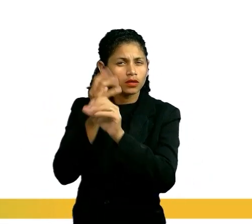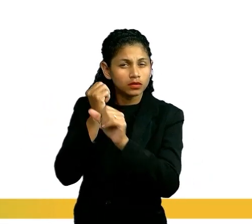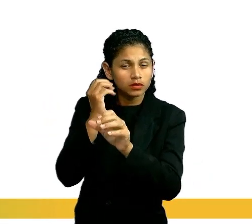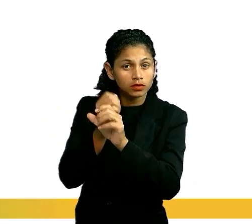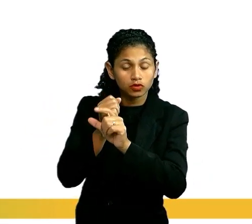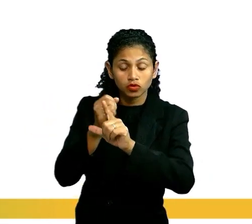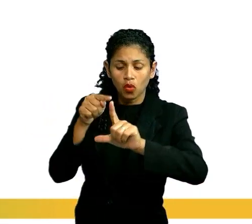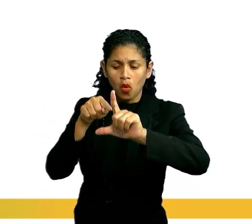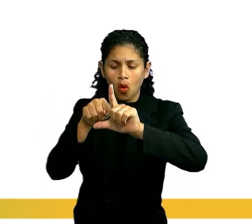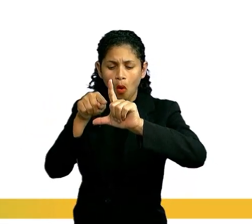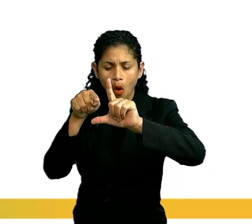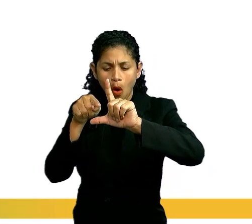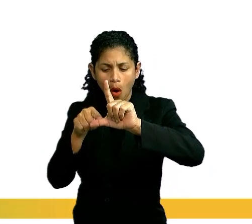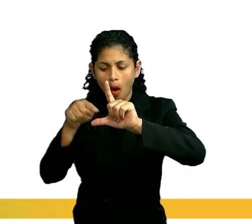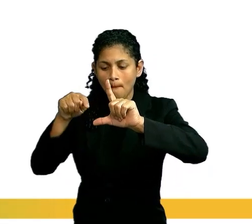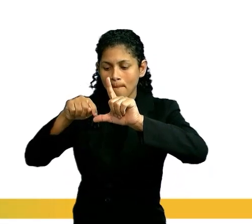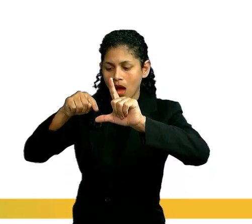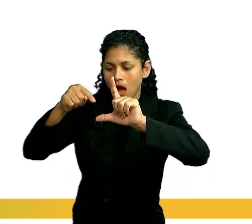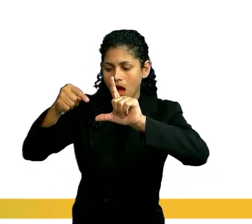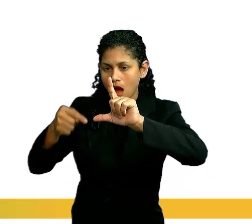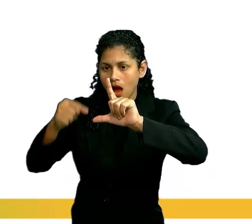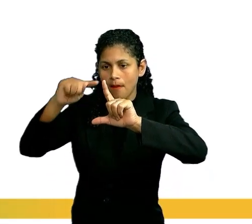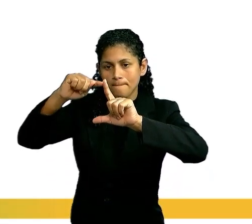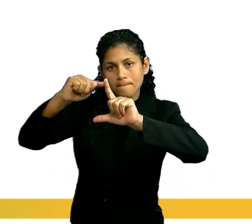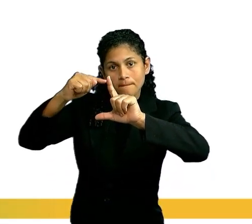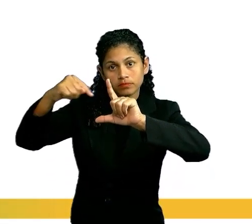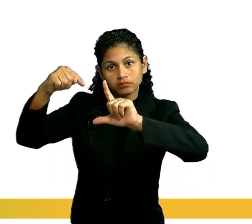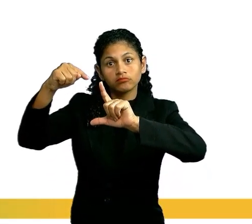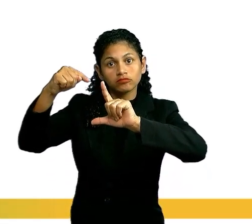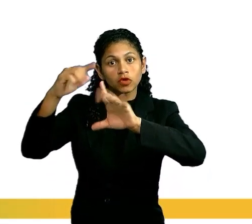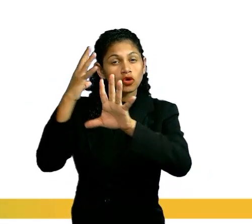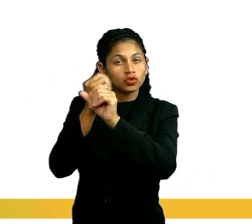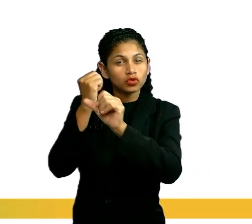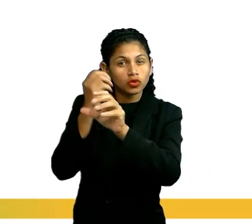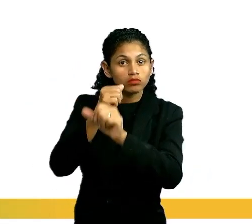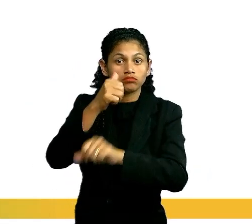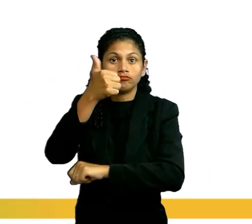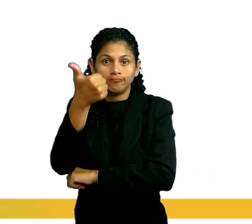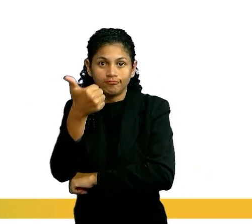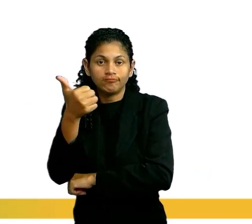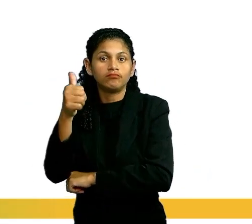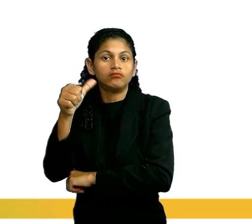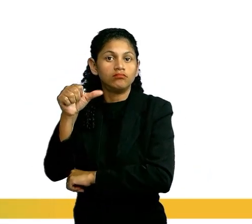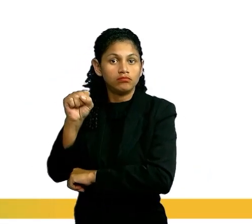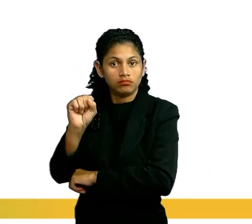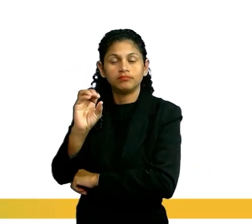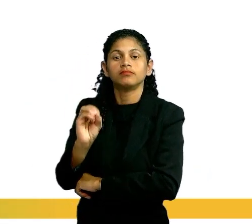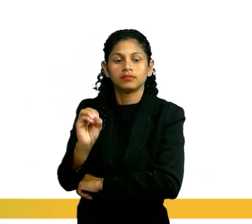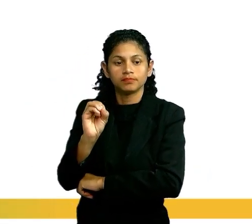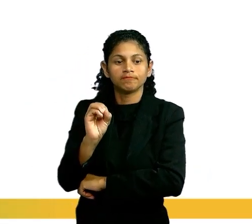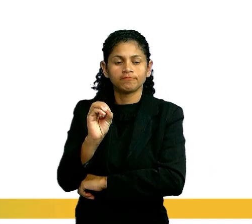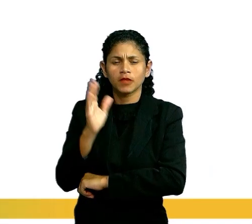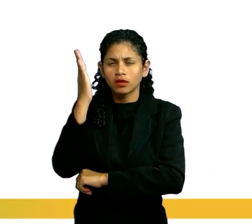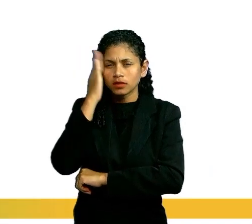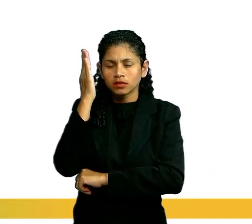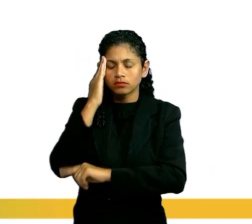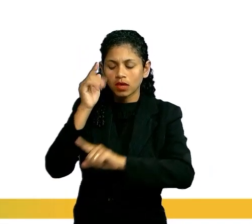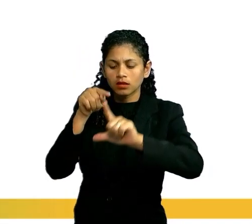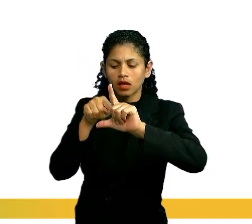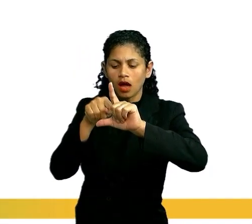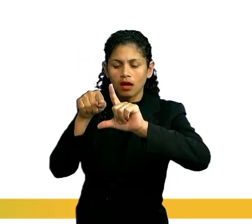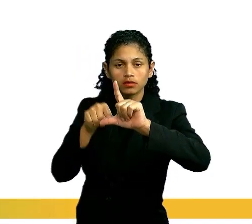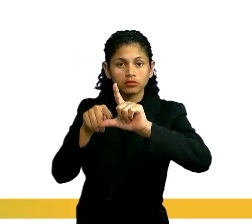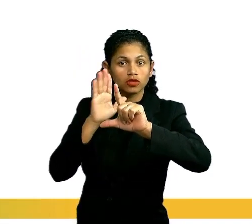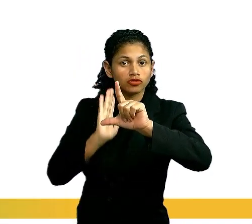três ângulos internos vai dar exatamente 180. Sabendo que aqui já é 90, eu tenho certeza